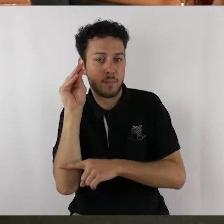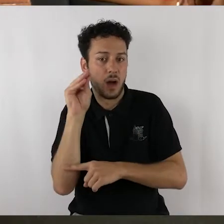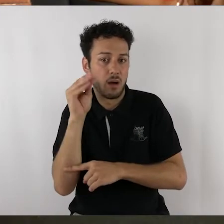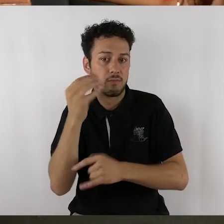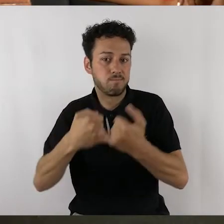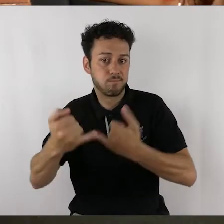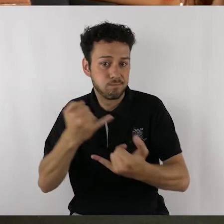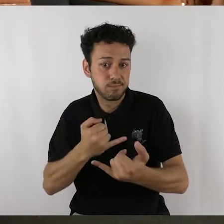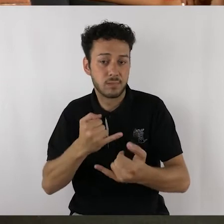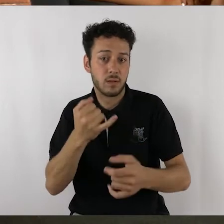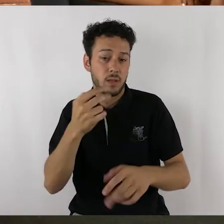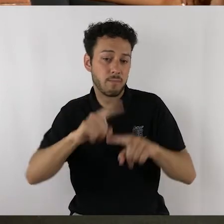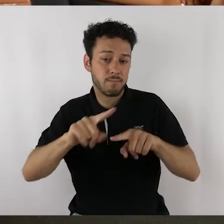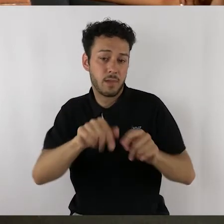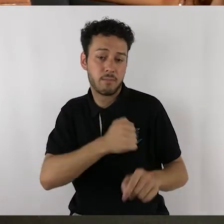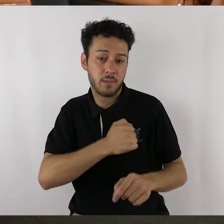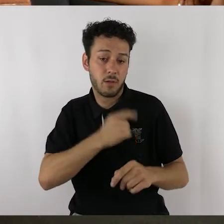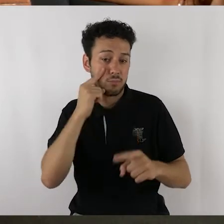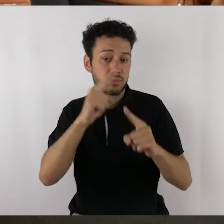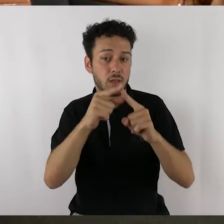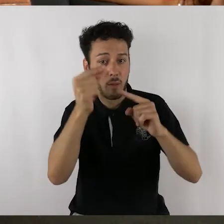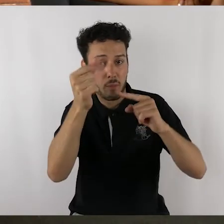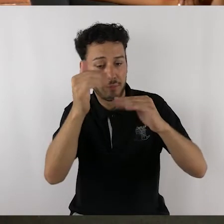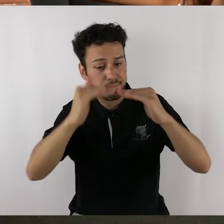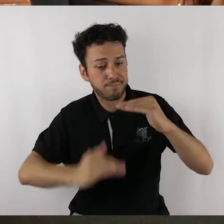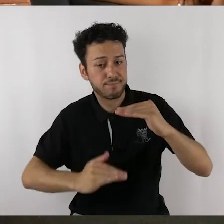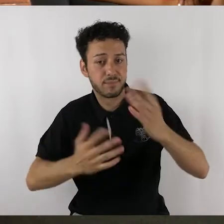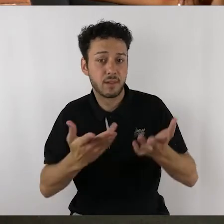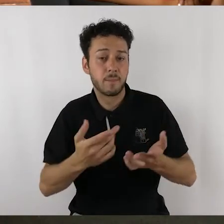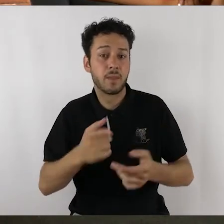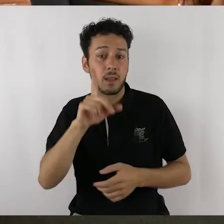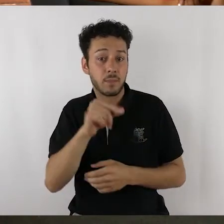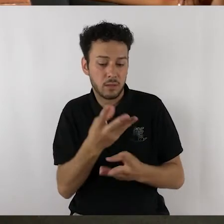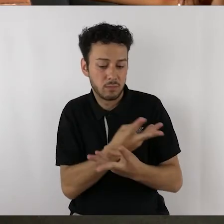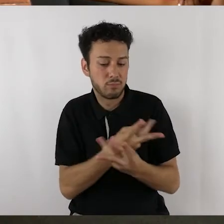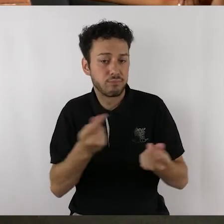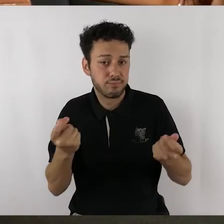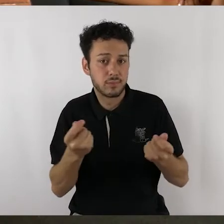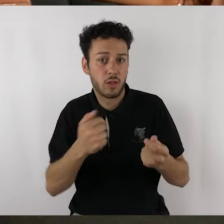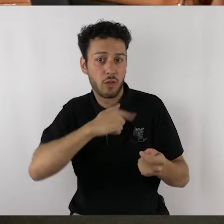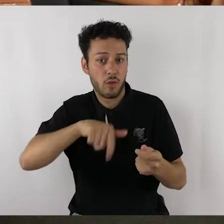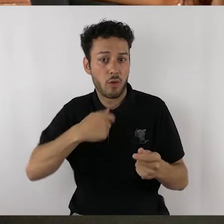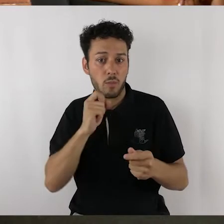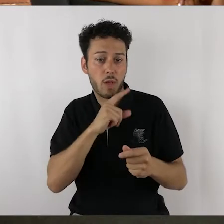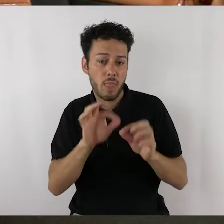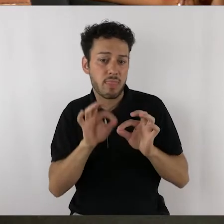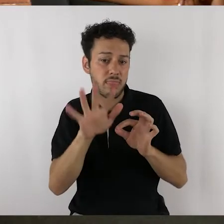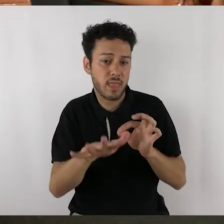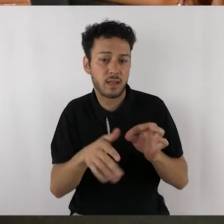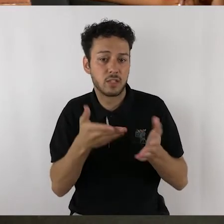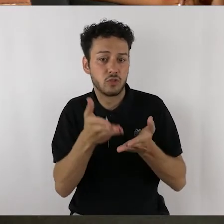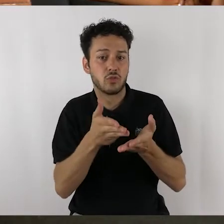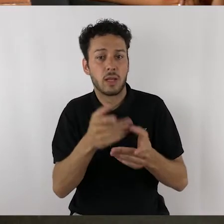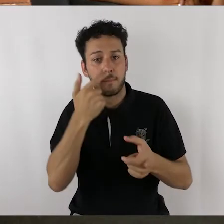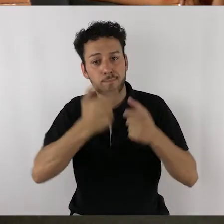crédito à habitação por exemplo para reduzir os encargos e e tempo também soluções que